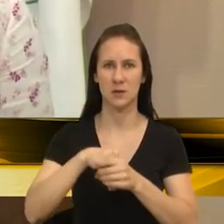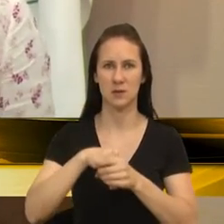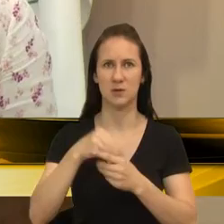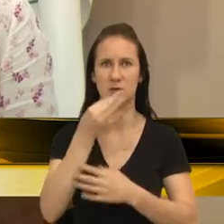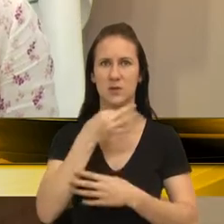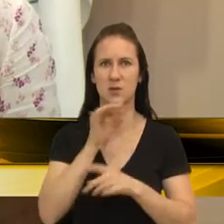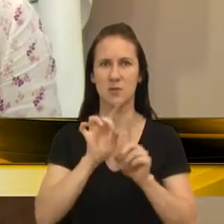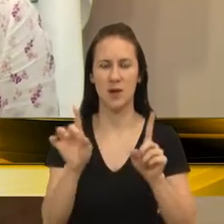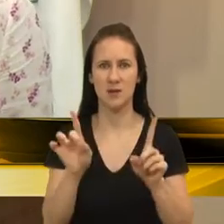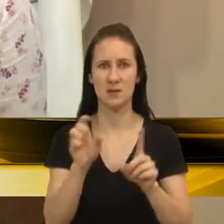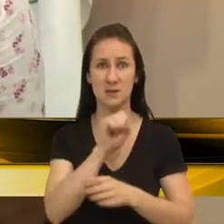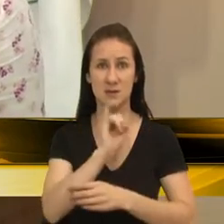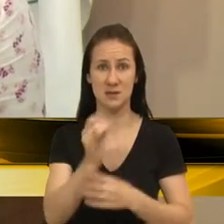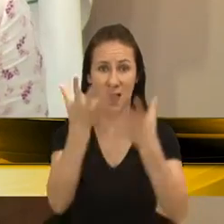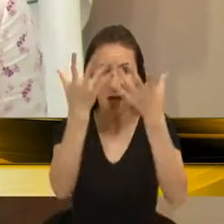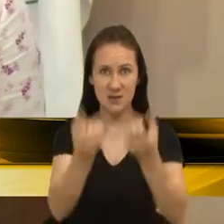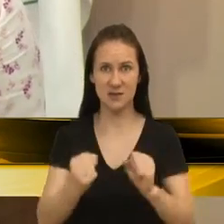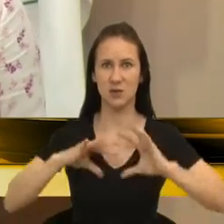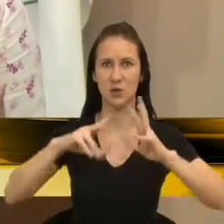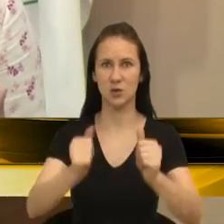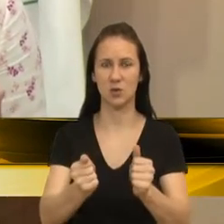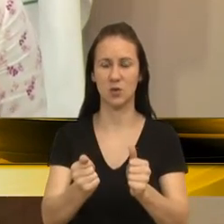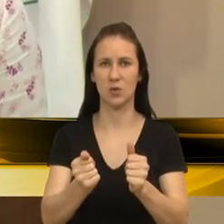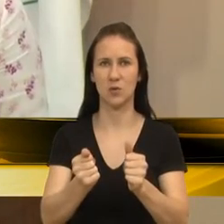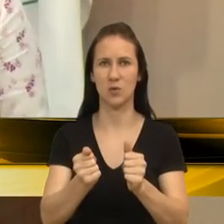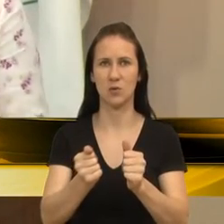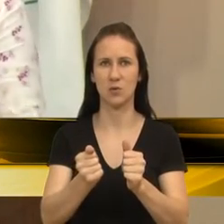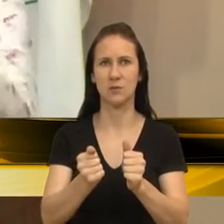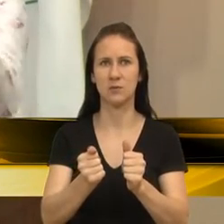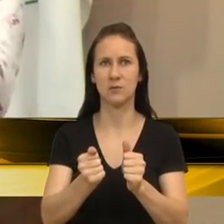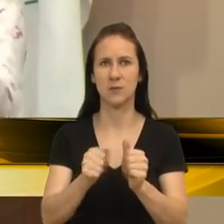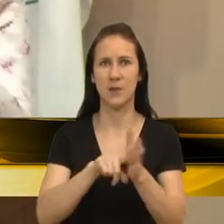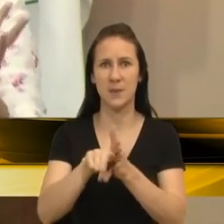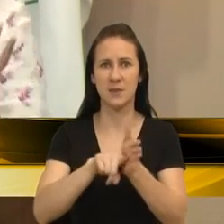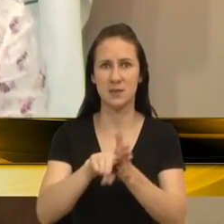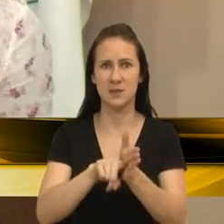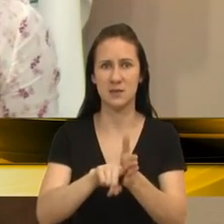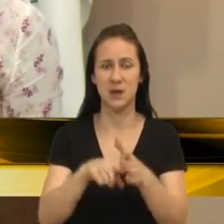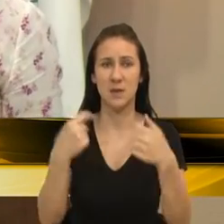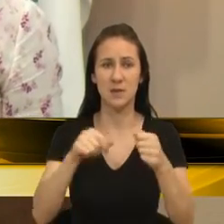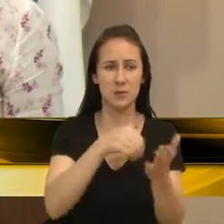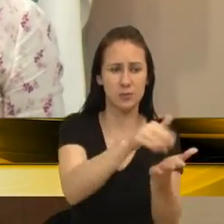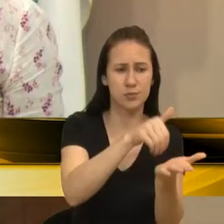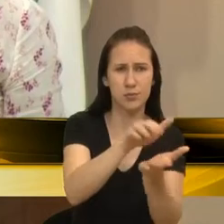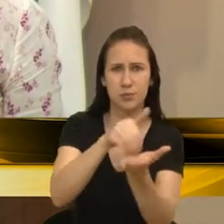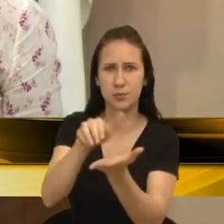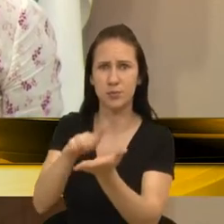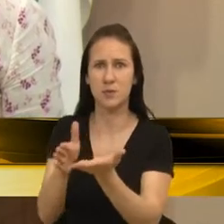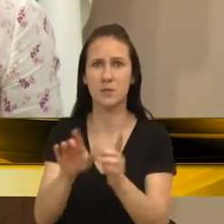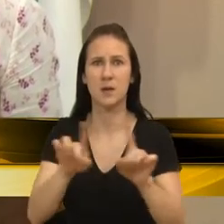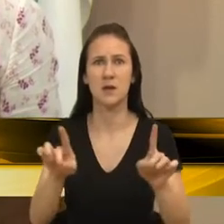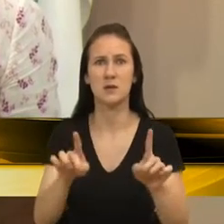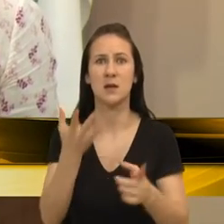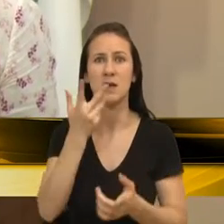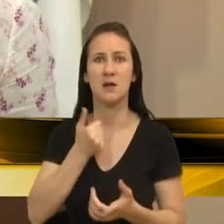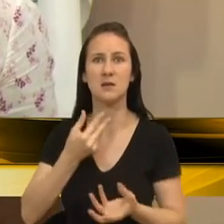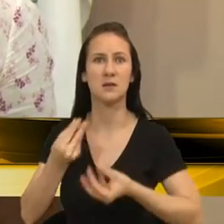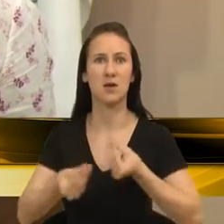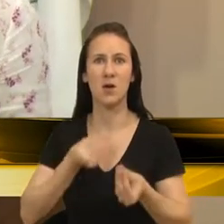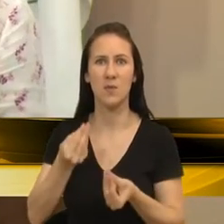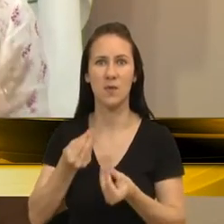os profissionais, e os serviços não podem fechar a porta, botar as crianças para fora, para a rua,